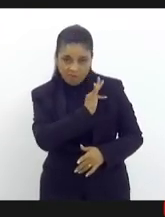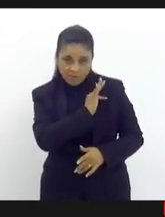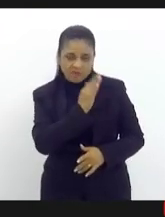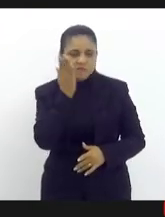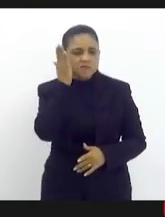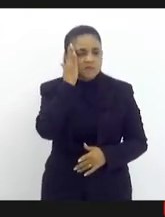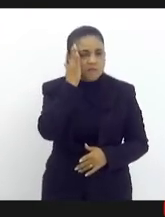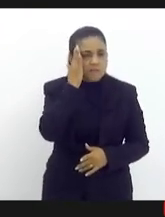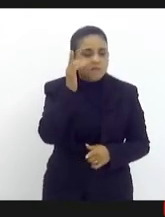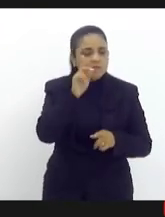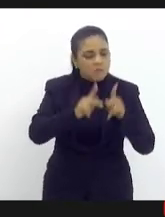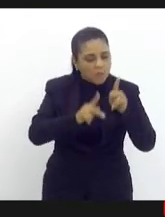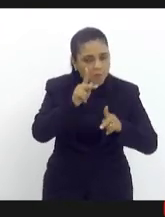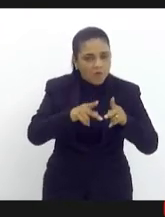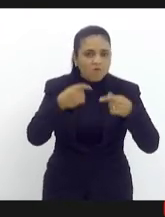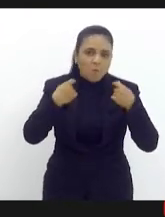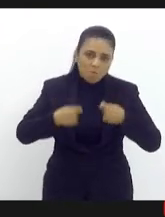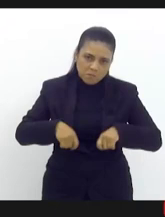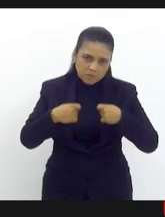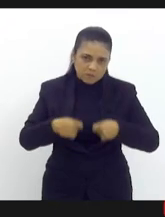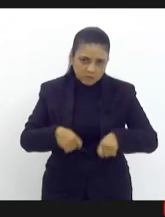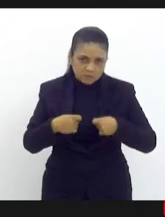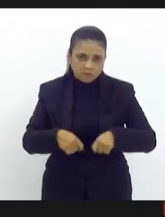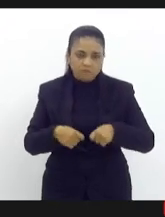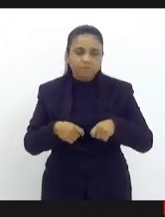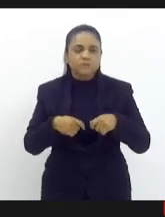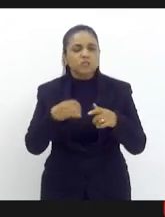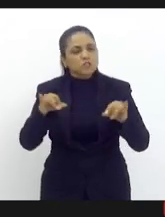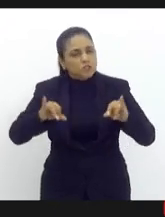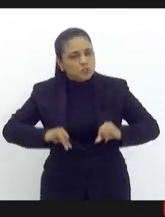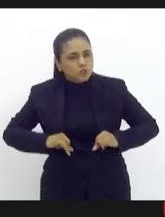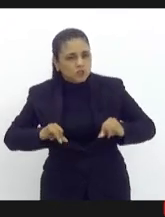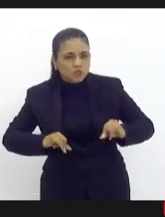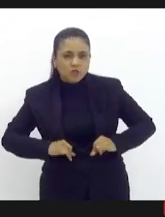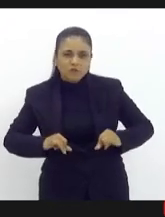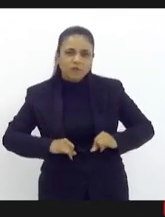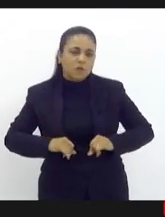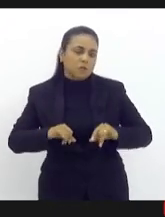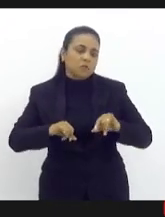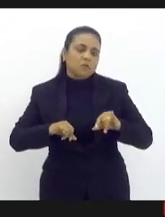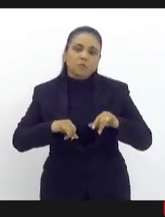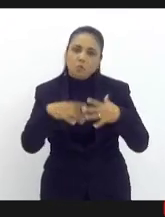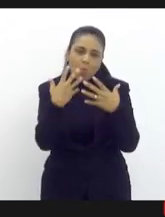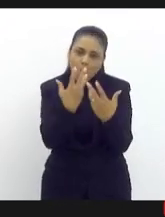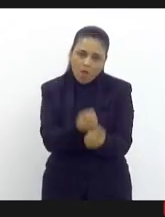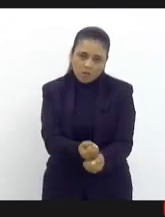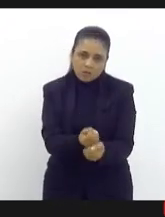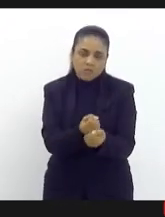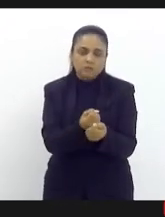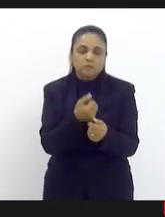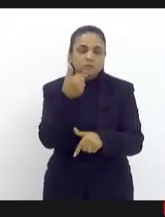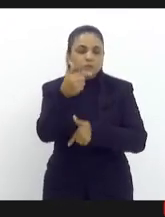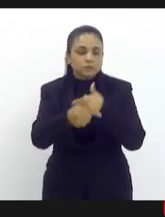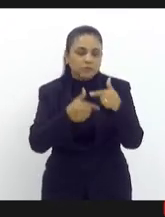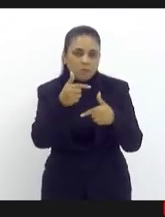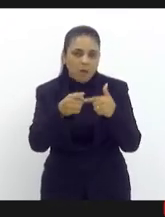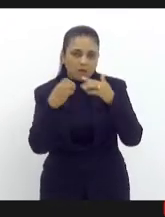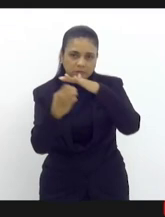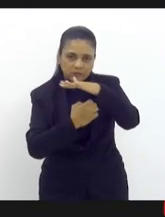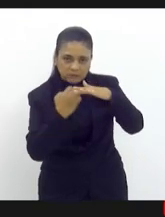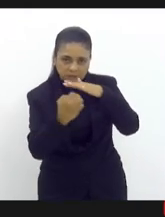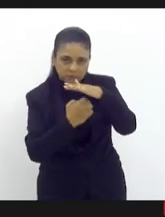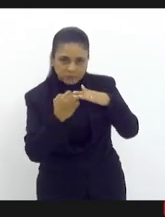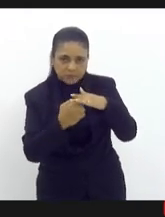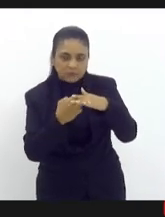necessidade diária do povo que vem sofrendo de forma inadmissível com maus serviços prestados pelas concessionárias de